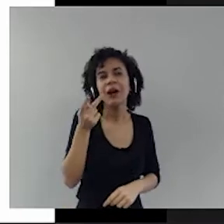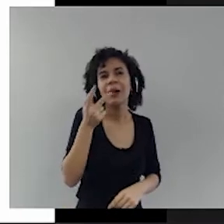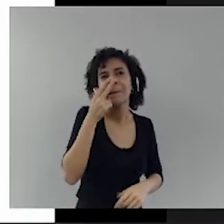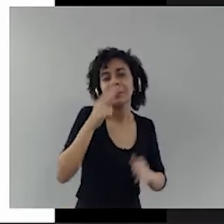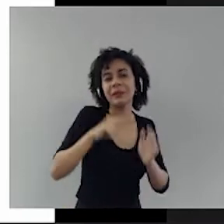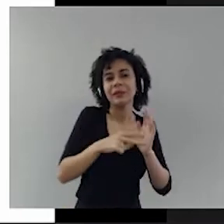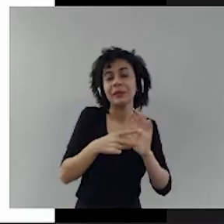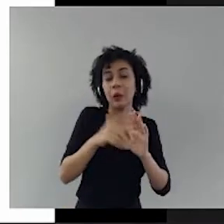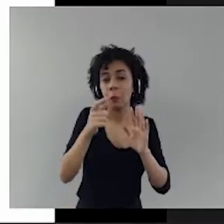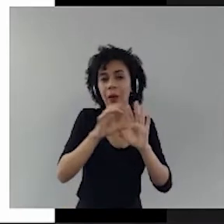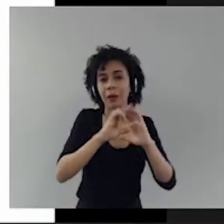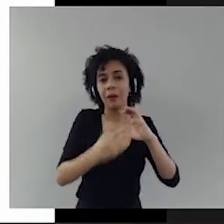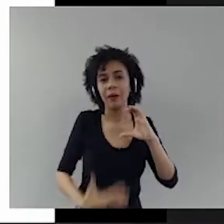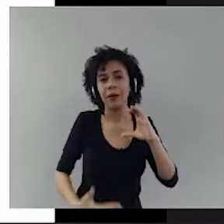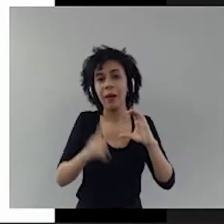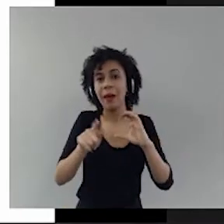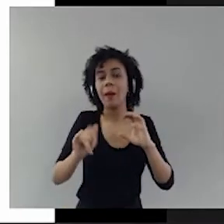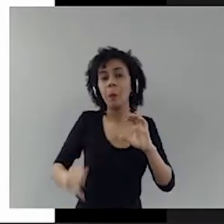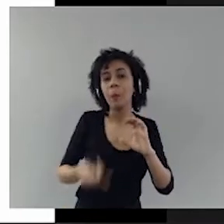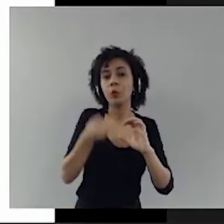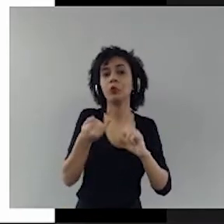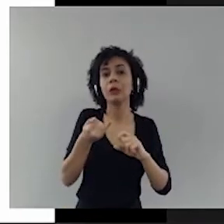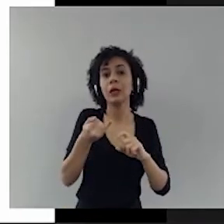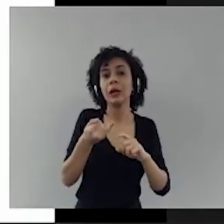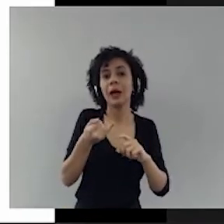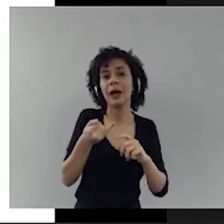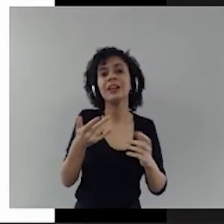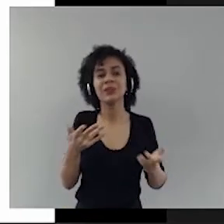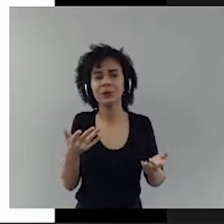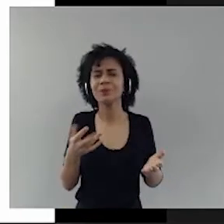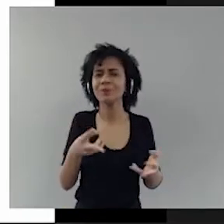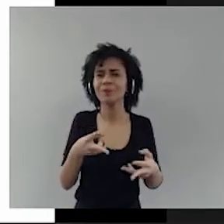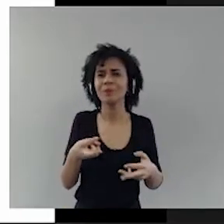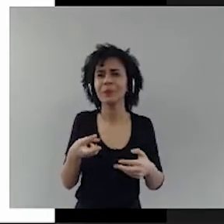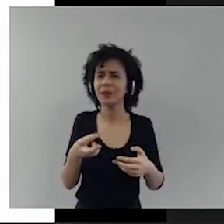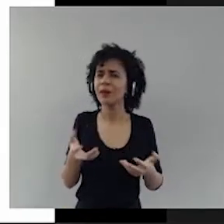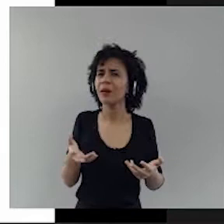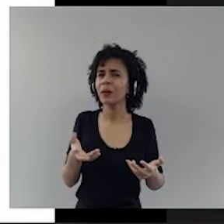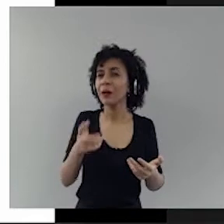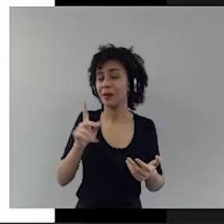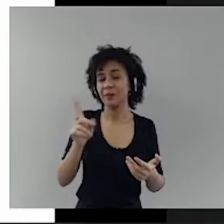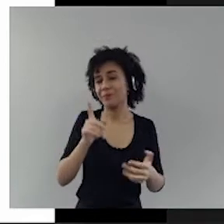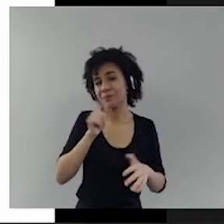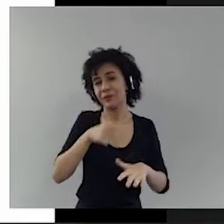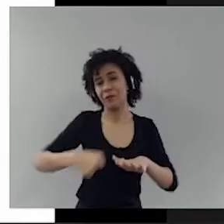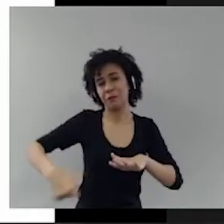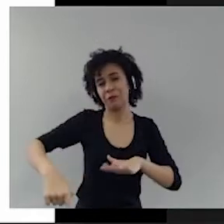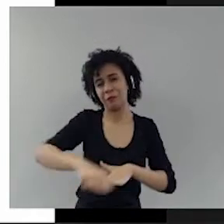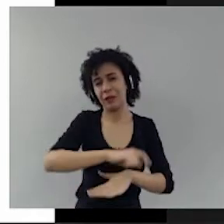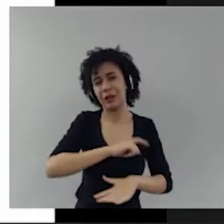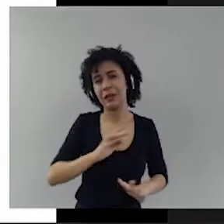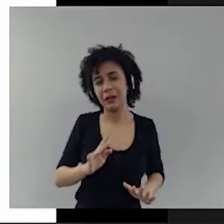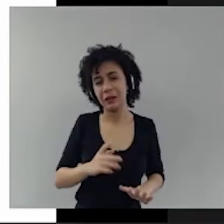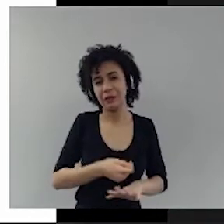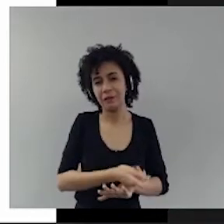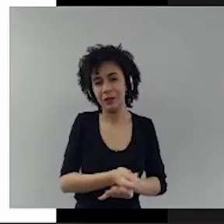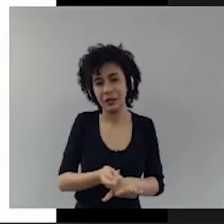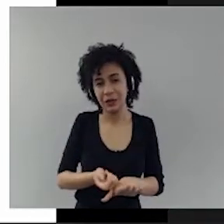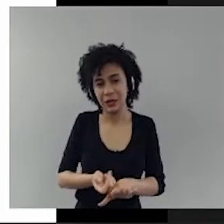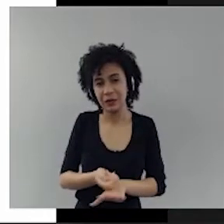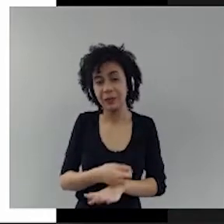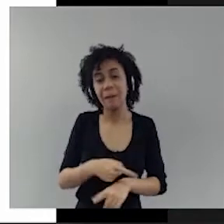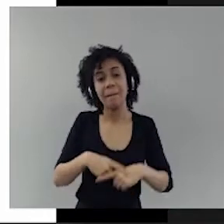um seus caracteres significa oportunidade aparentemente são é uma fake news mas é